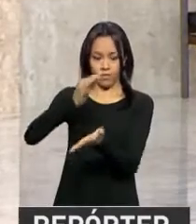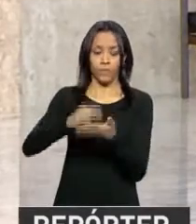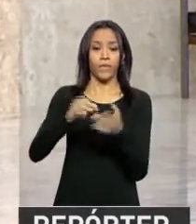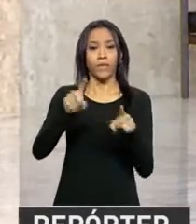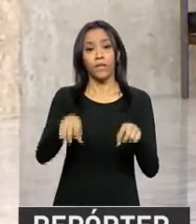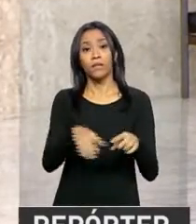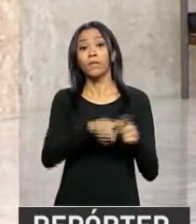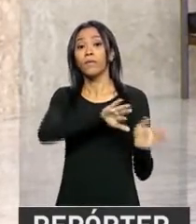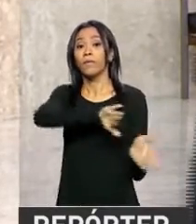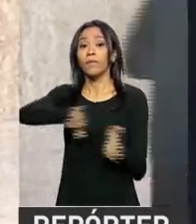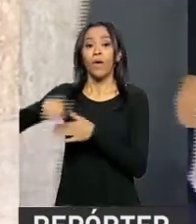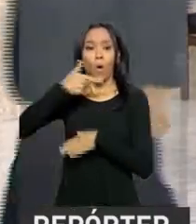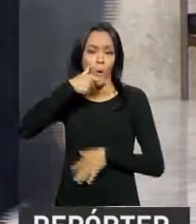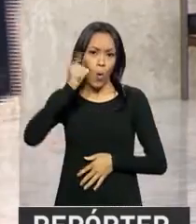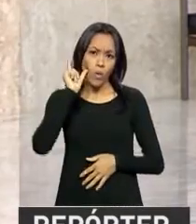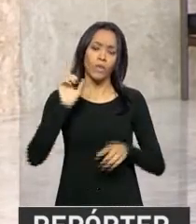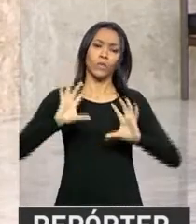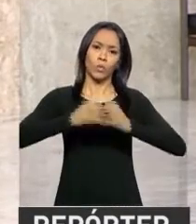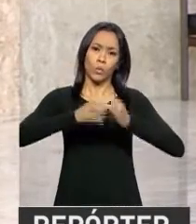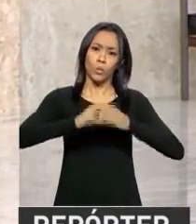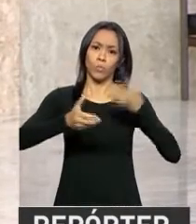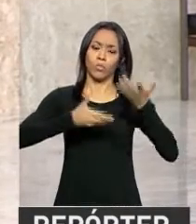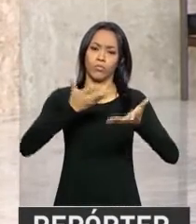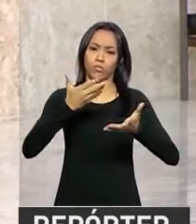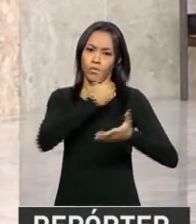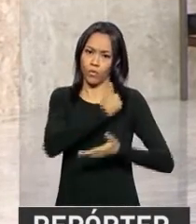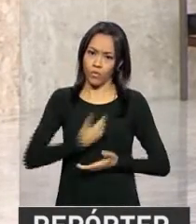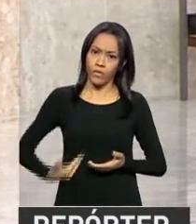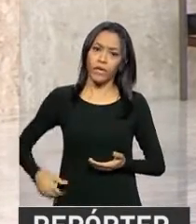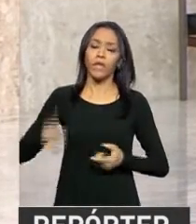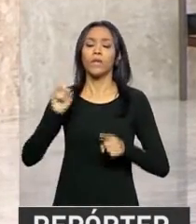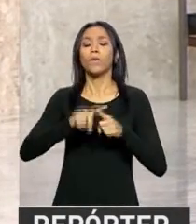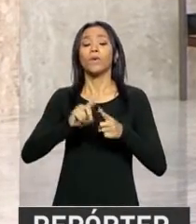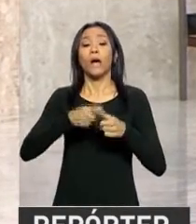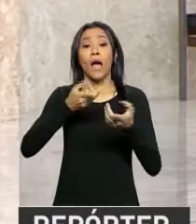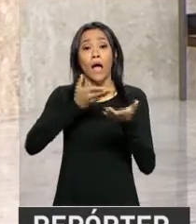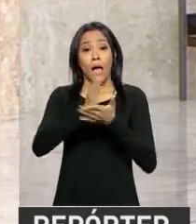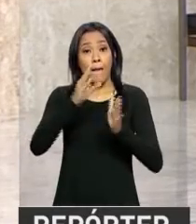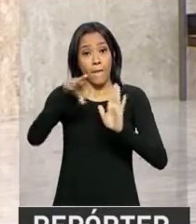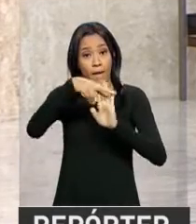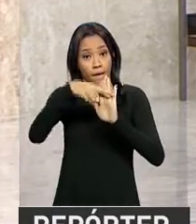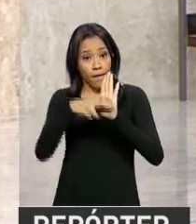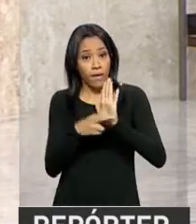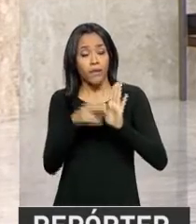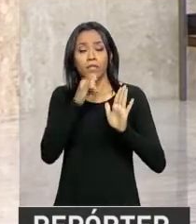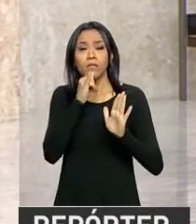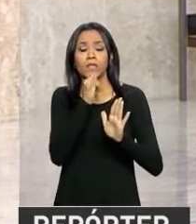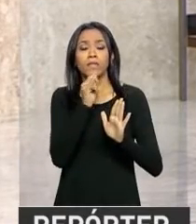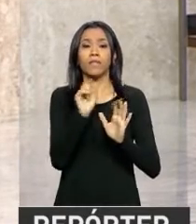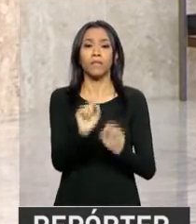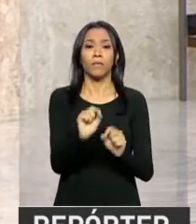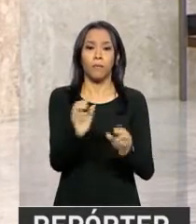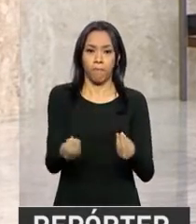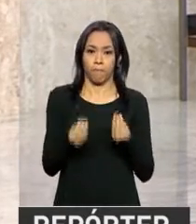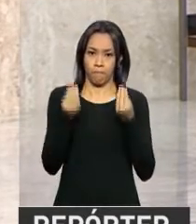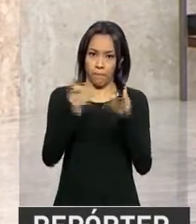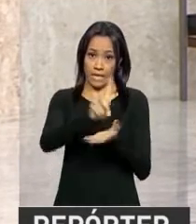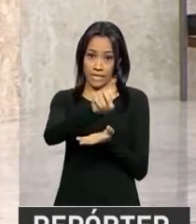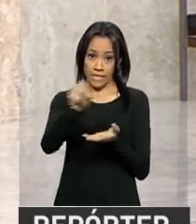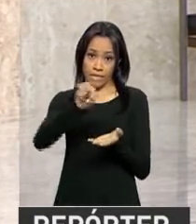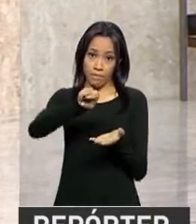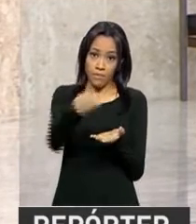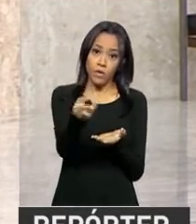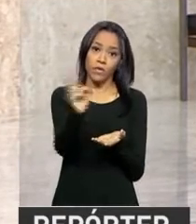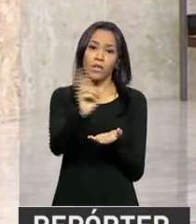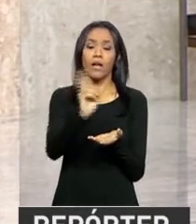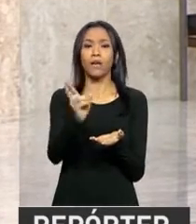equipe econômica do governo também anunciou as medidas para retomar o crescimento. Entre elas estão a devolução de 100 bilhões de reais